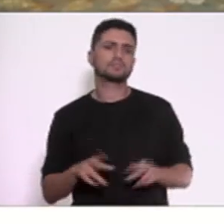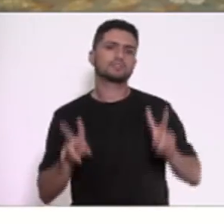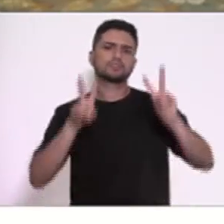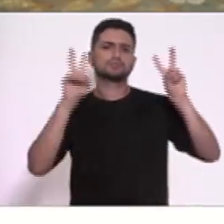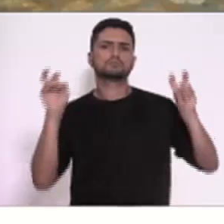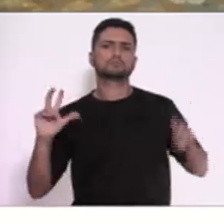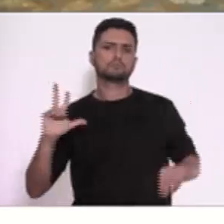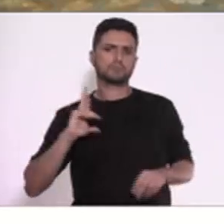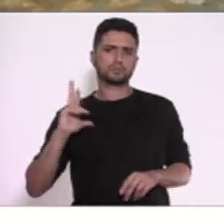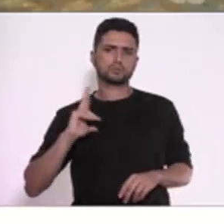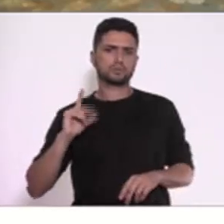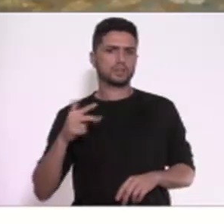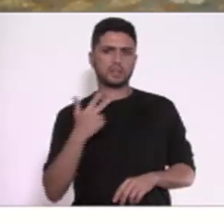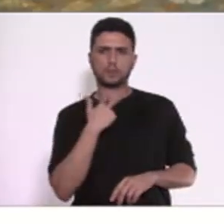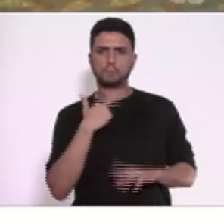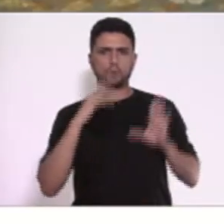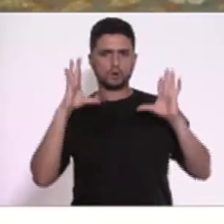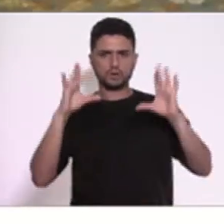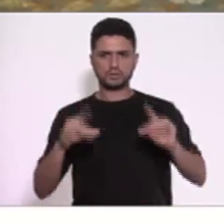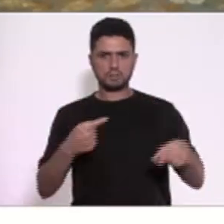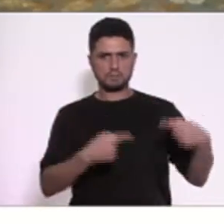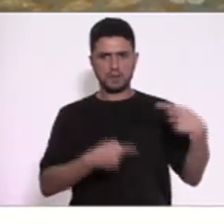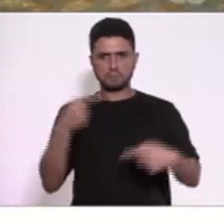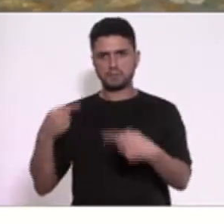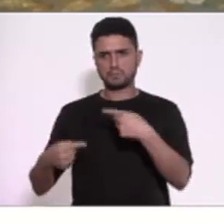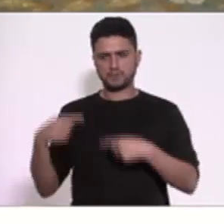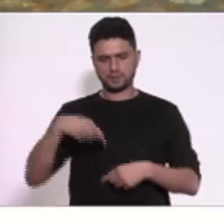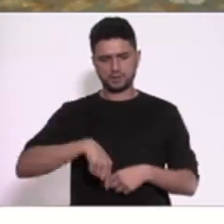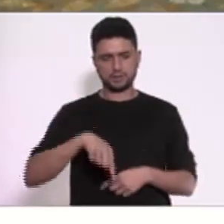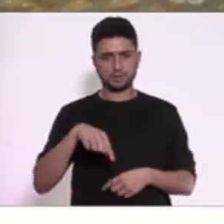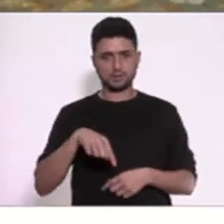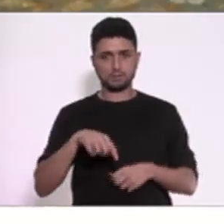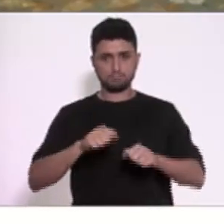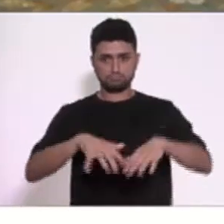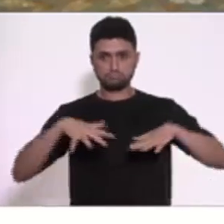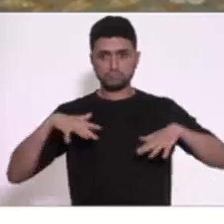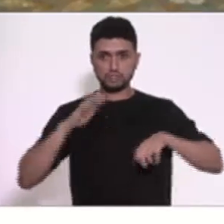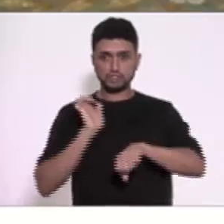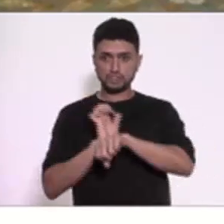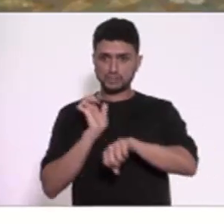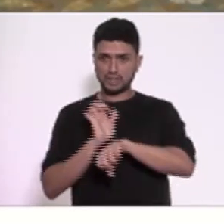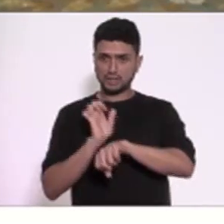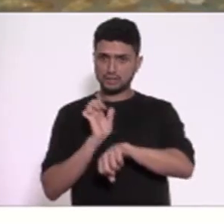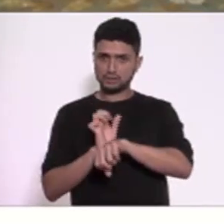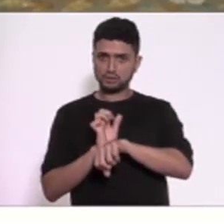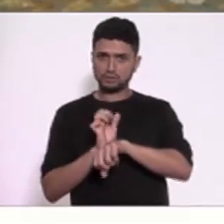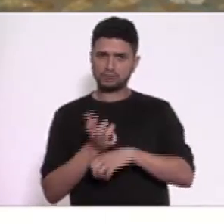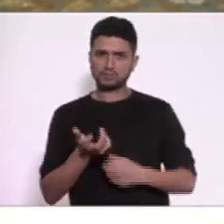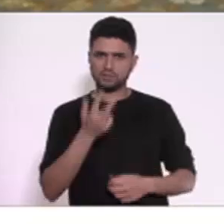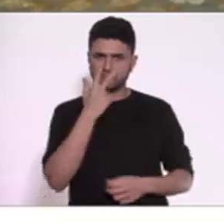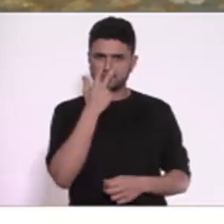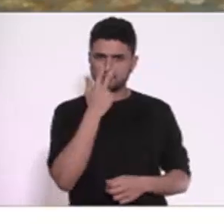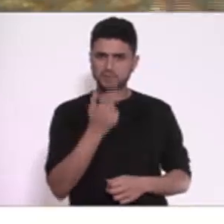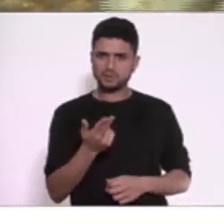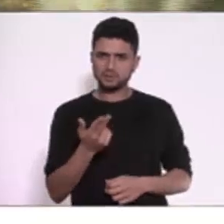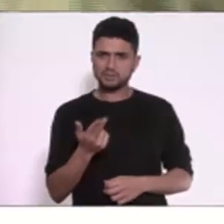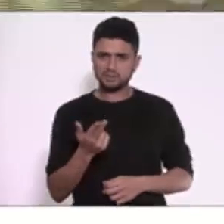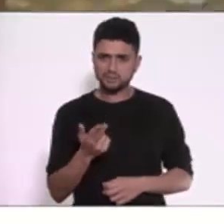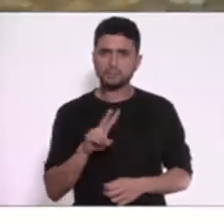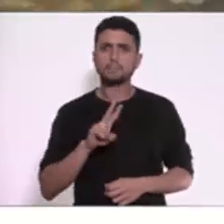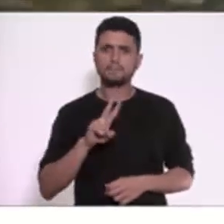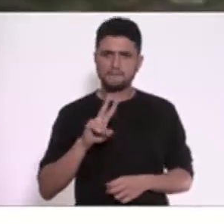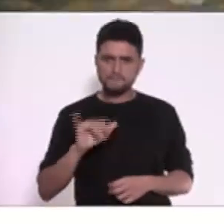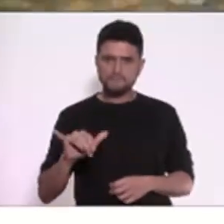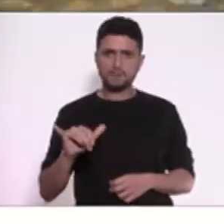parlamento de um Estado que está a caminho da bancarrota, que vai impactar principalmente